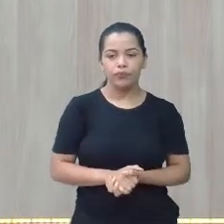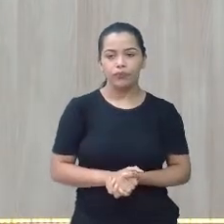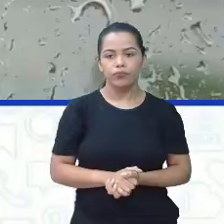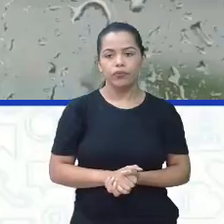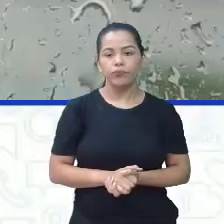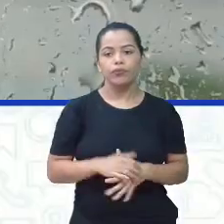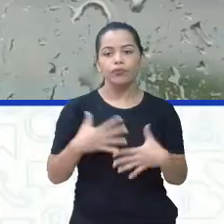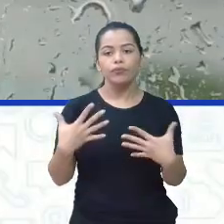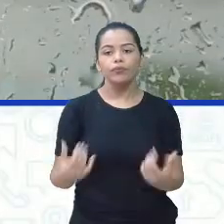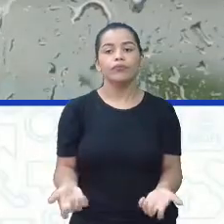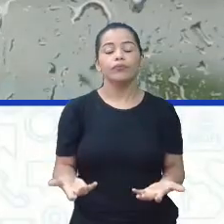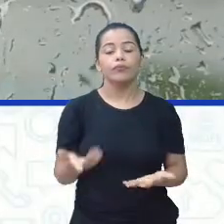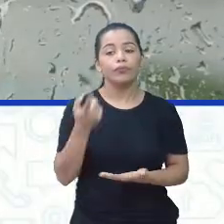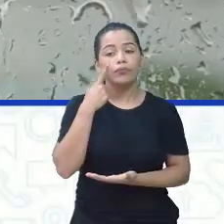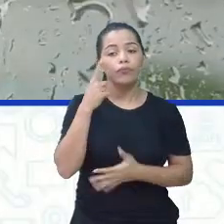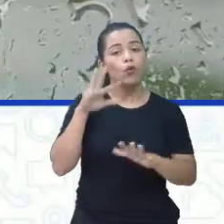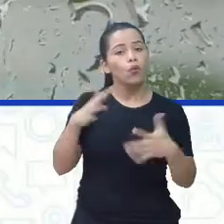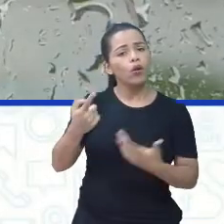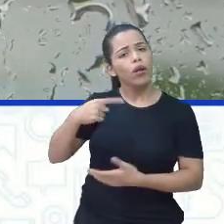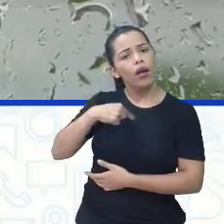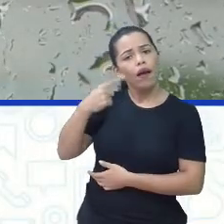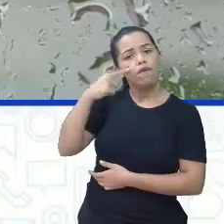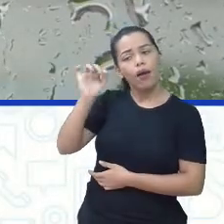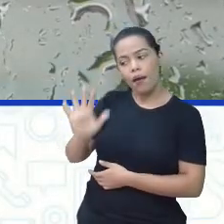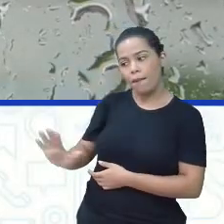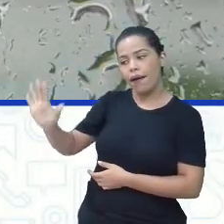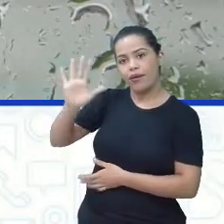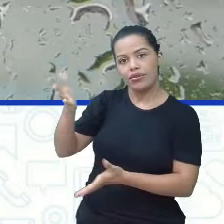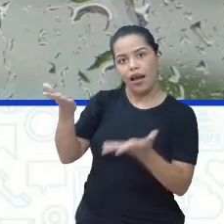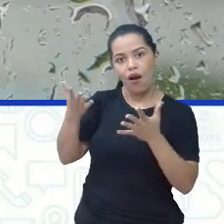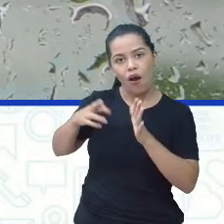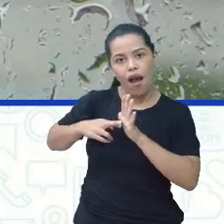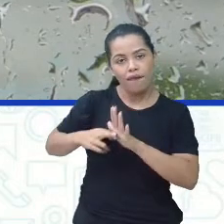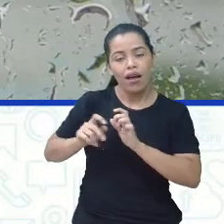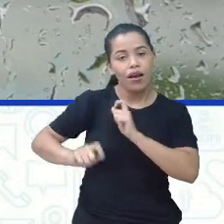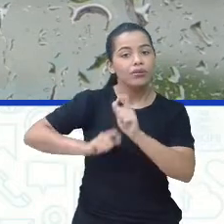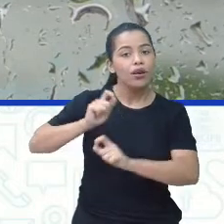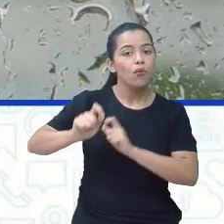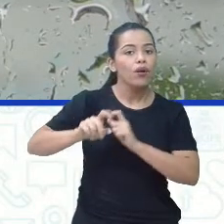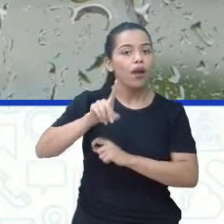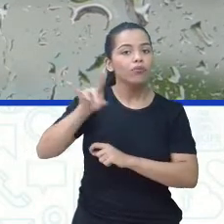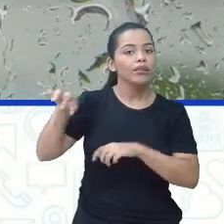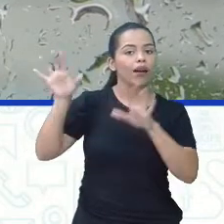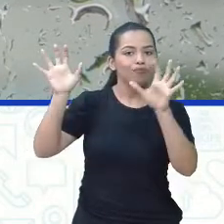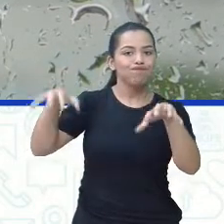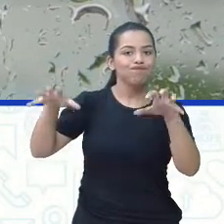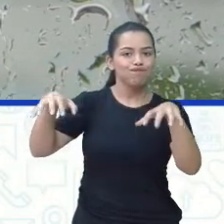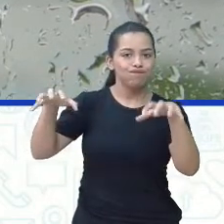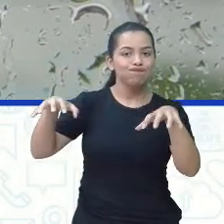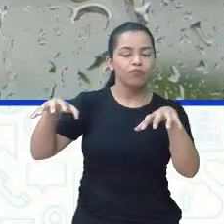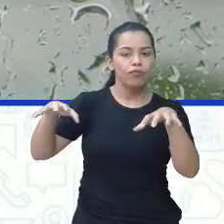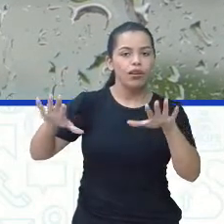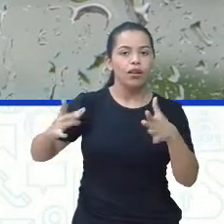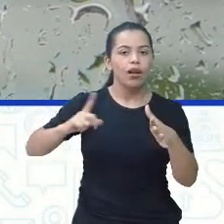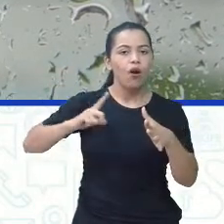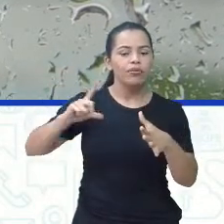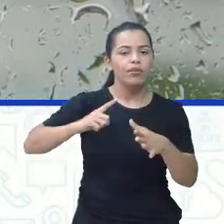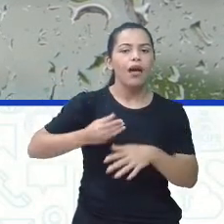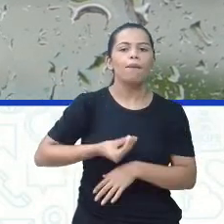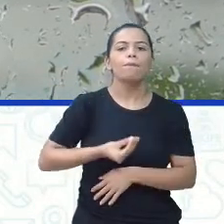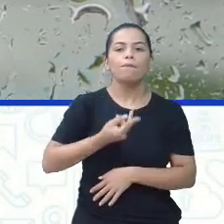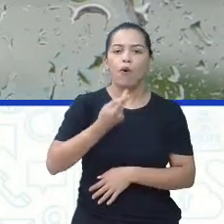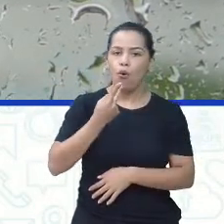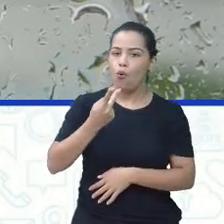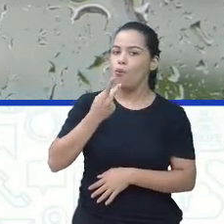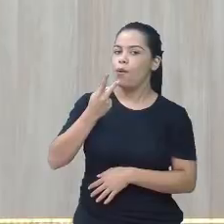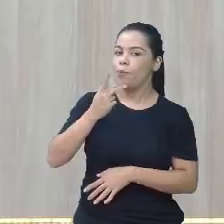veja, quando a gente vê essa imagem aí, ou seja, fazendo referência a um dia chuvoso, então existe a probabilidade,